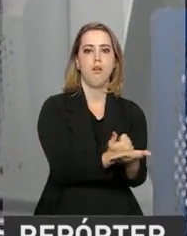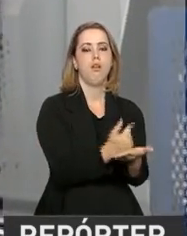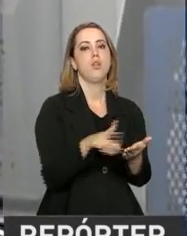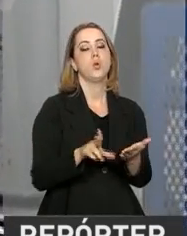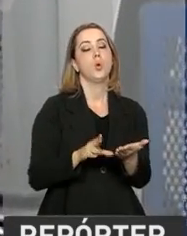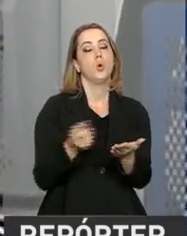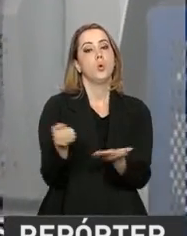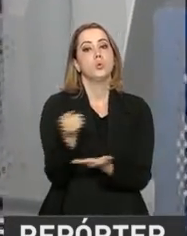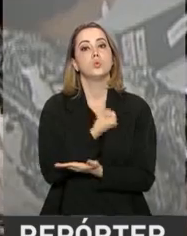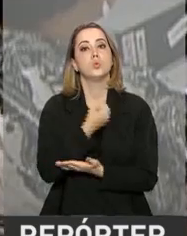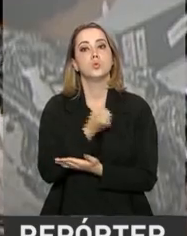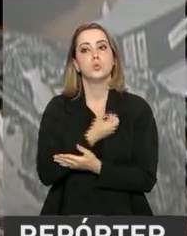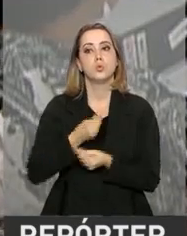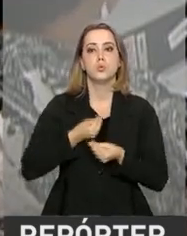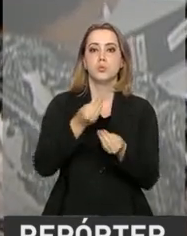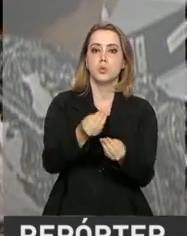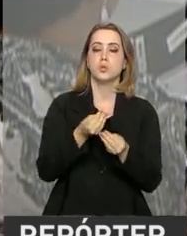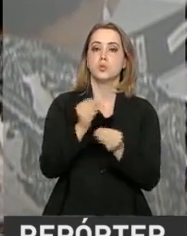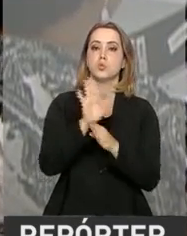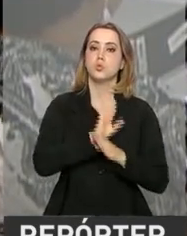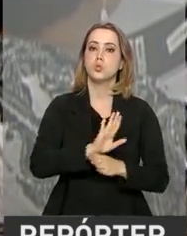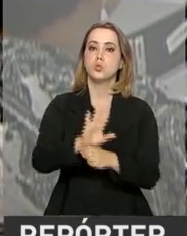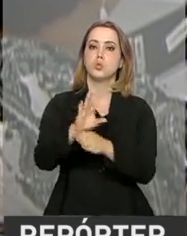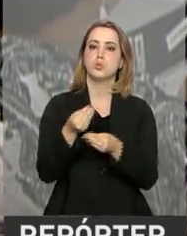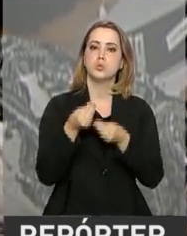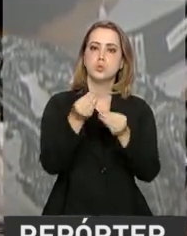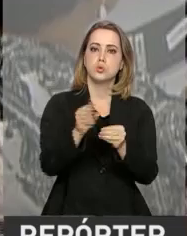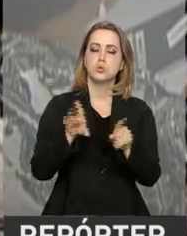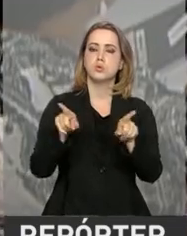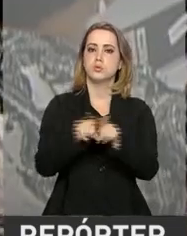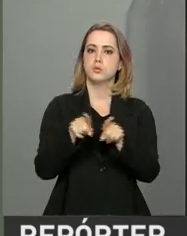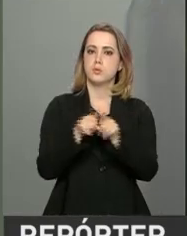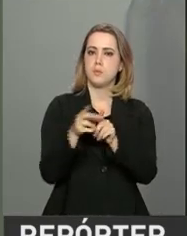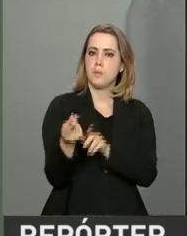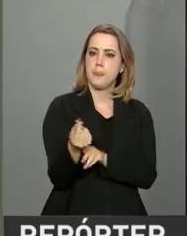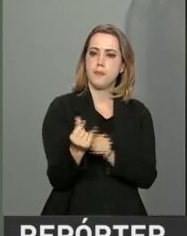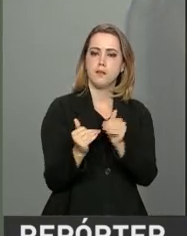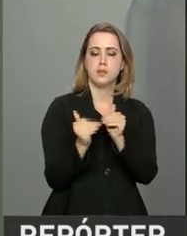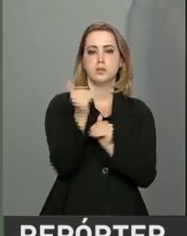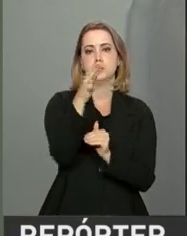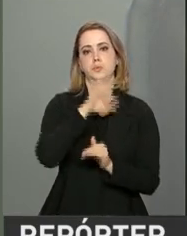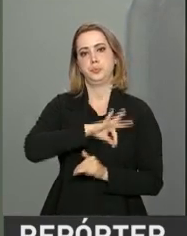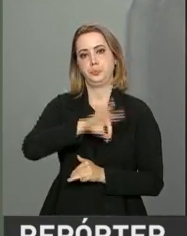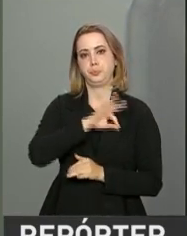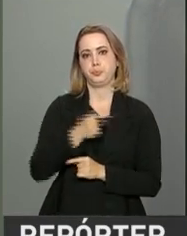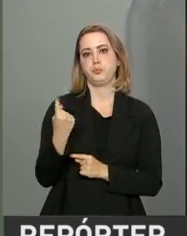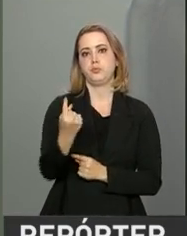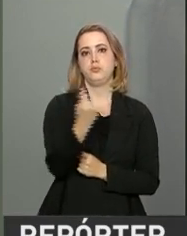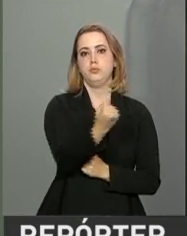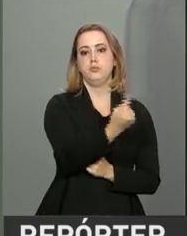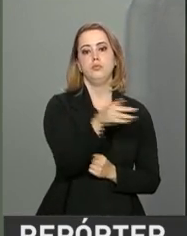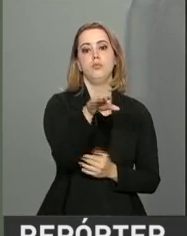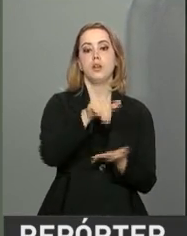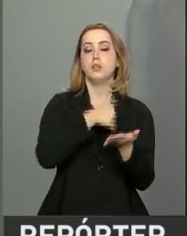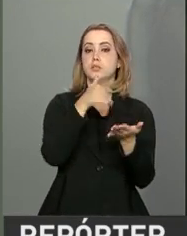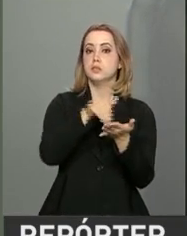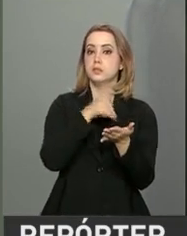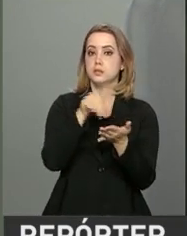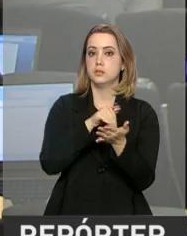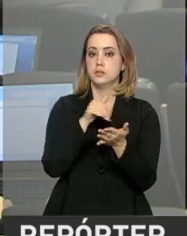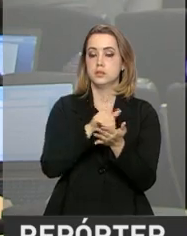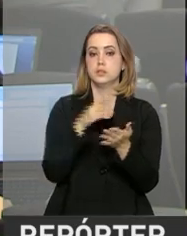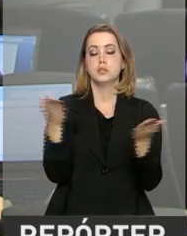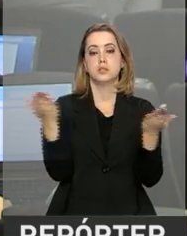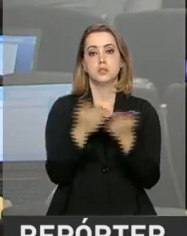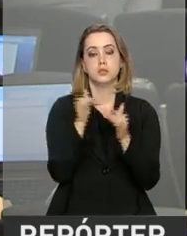de benefícios concedidos e da elevação do valor médio dos benefícios. A secretária do Tesouro Nacional defendeu a reforma da